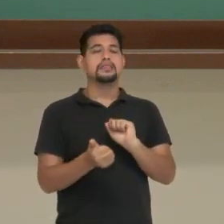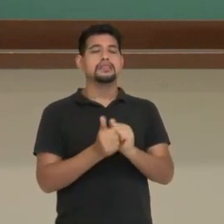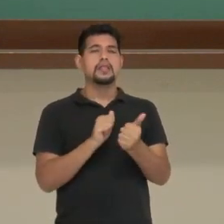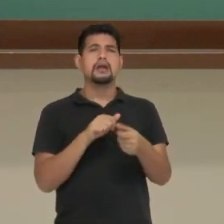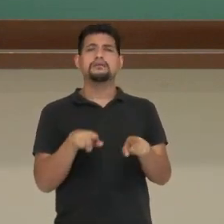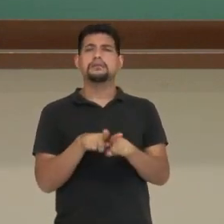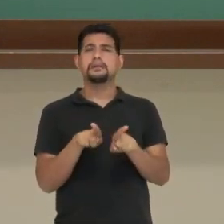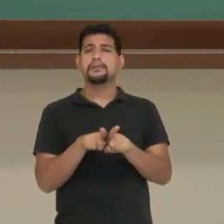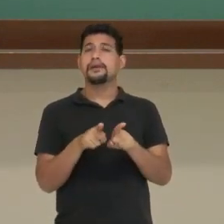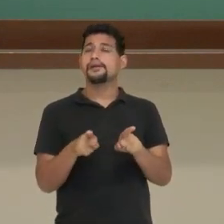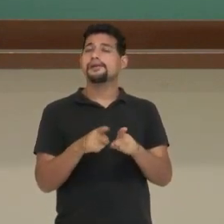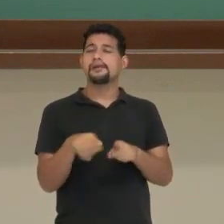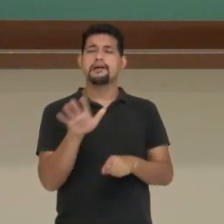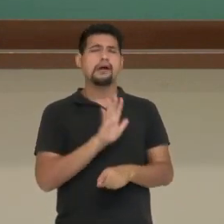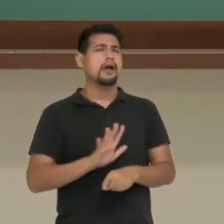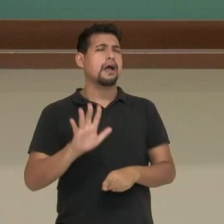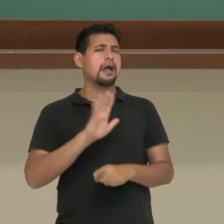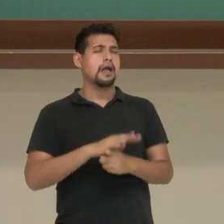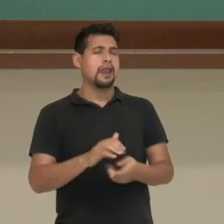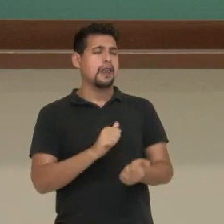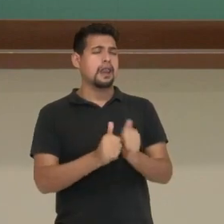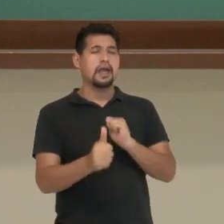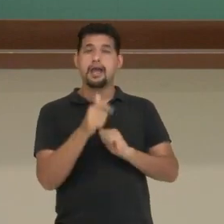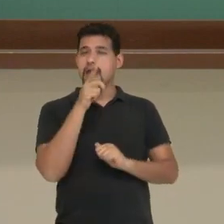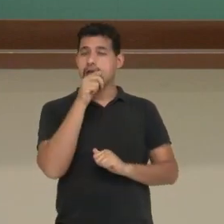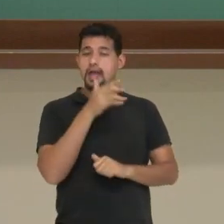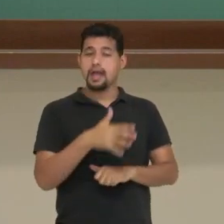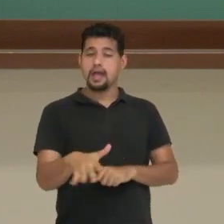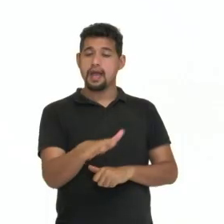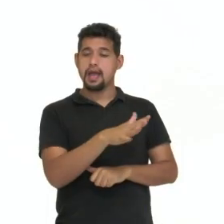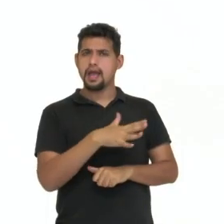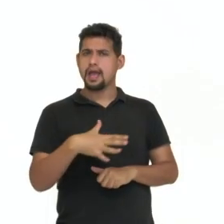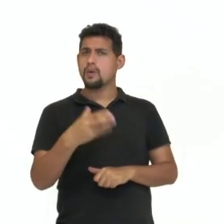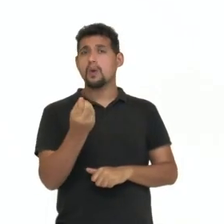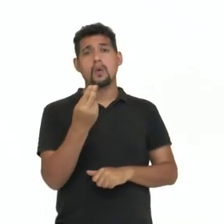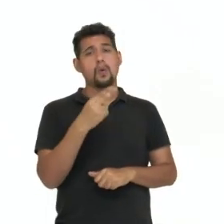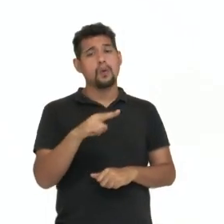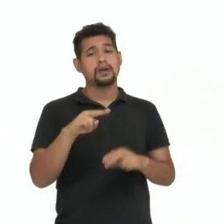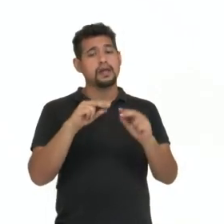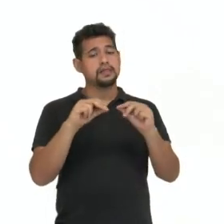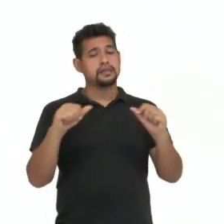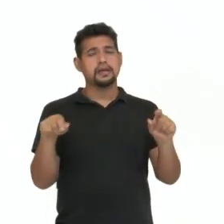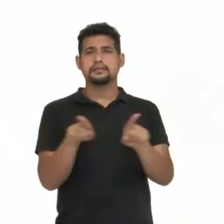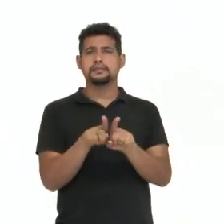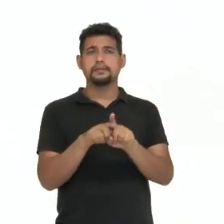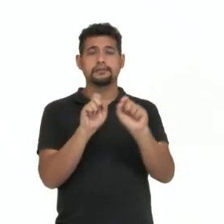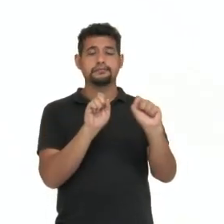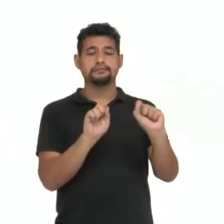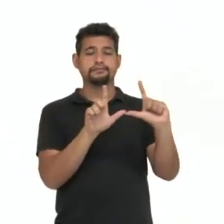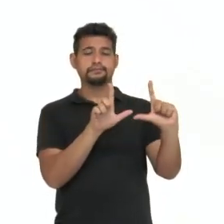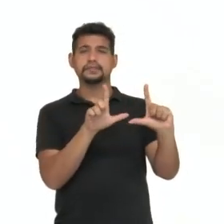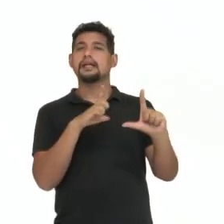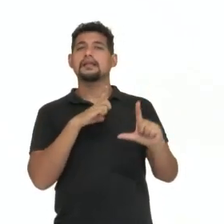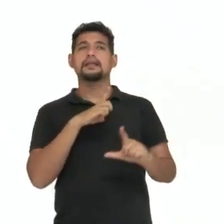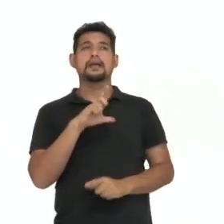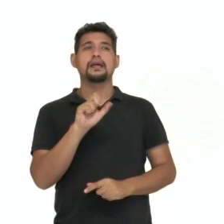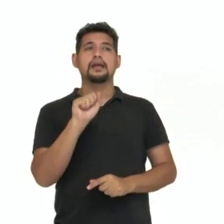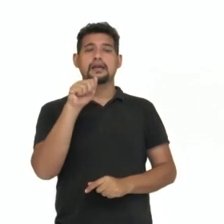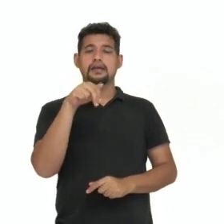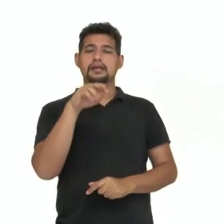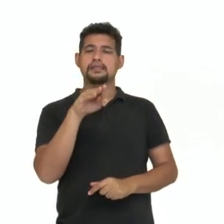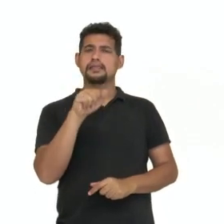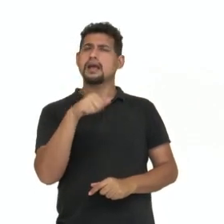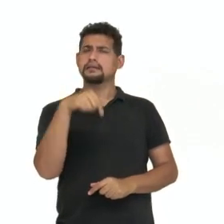ao habitat, né? Então, se vivem mais na água ou se vivem no solo, por exemplo. Aqui na imagem a gente tem a anta, que